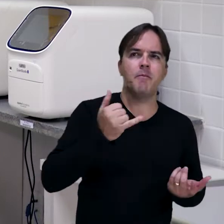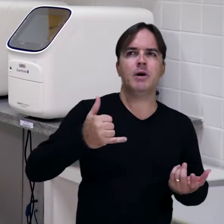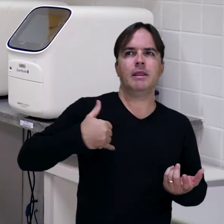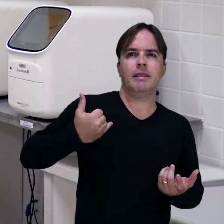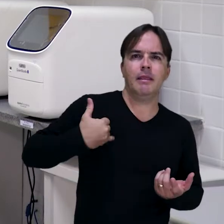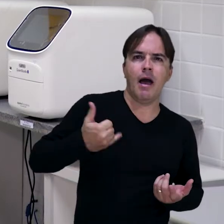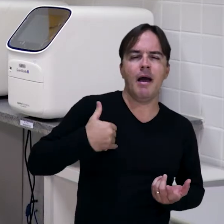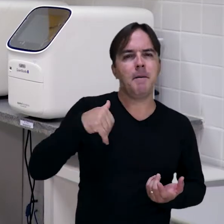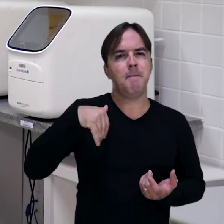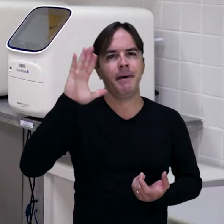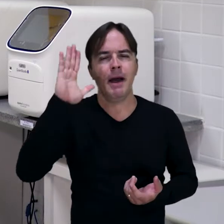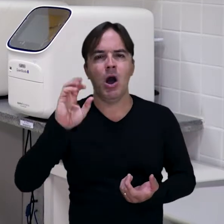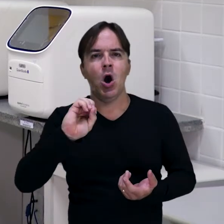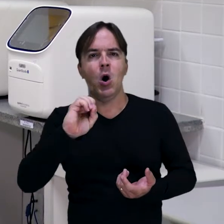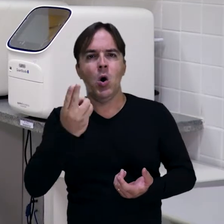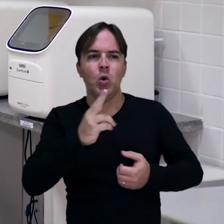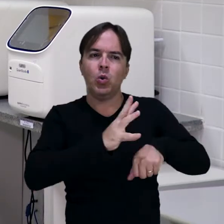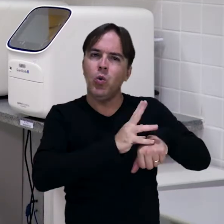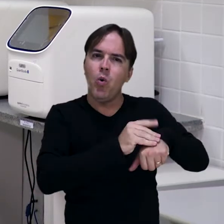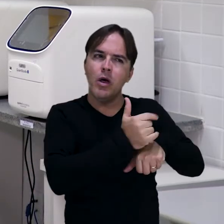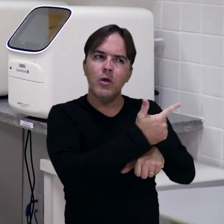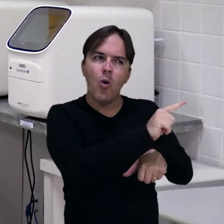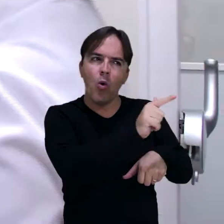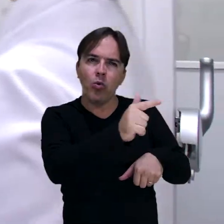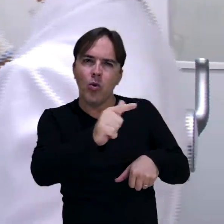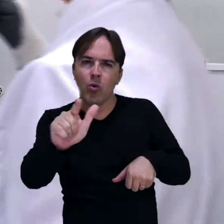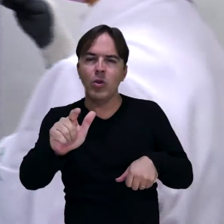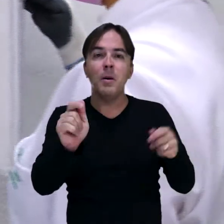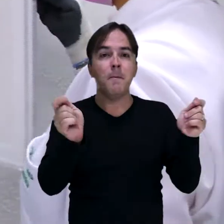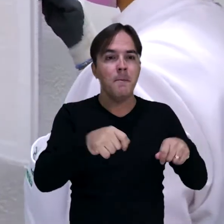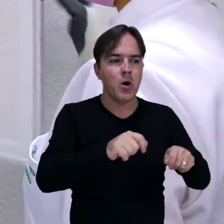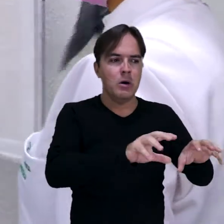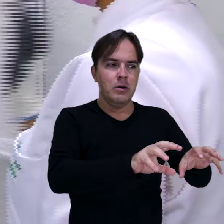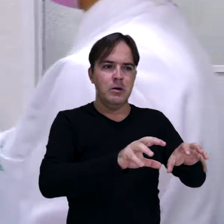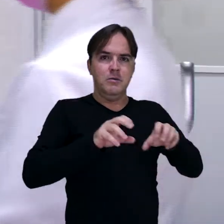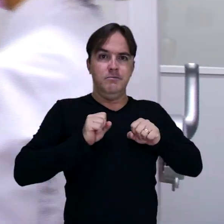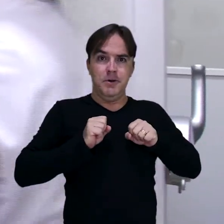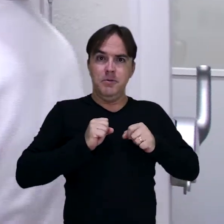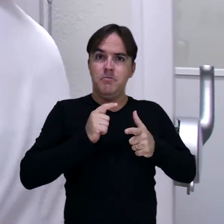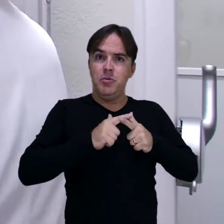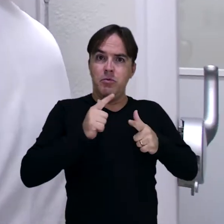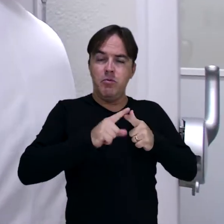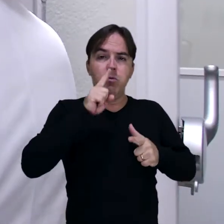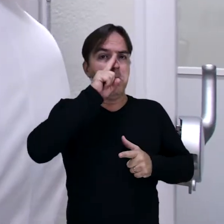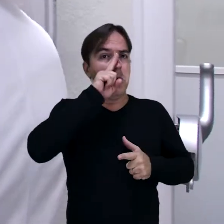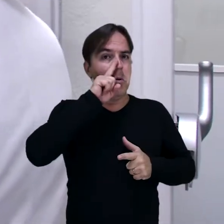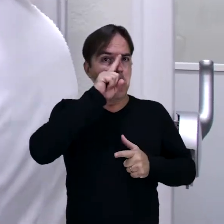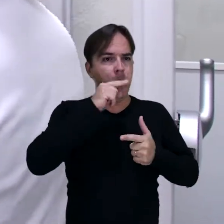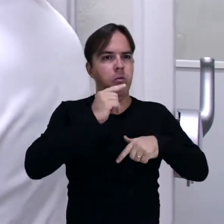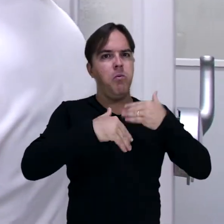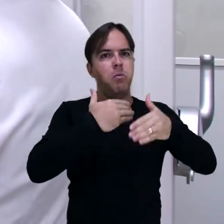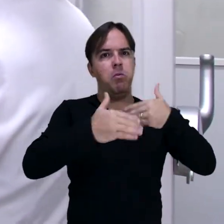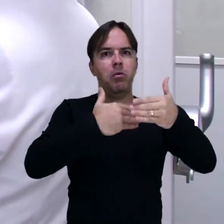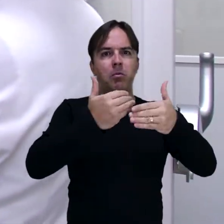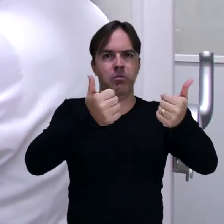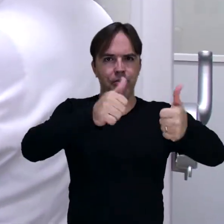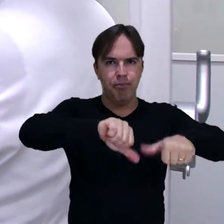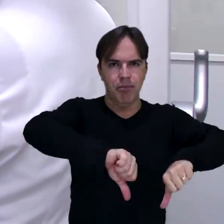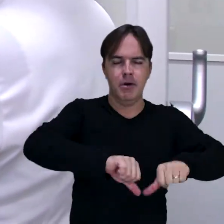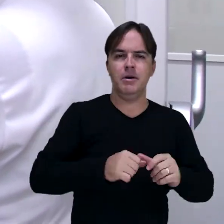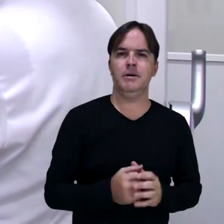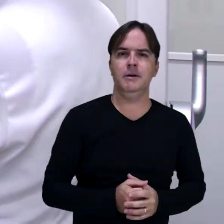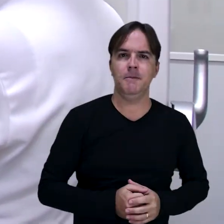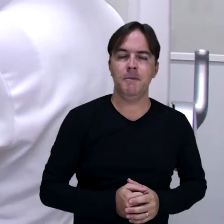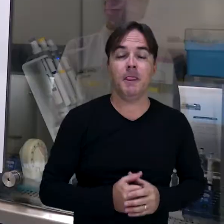presença de comorbidades, eles explicam por que alguns indivíduos evoluem para formas graves da doença. Entretanto,